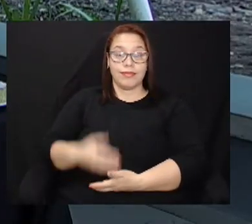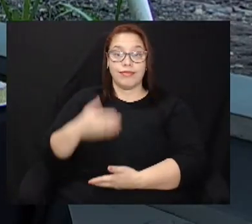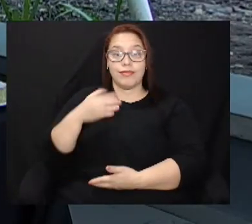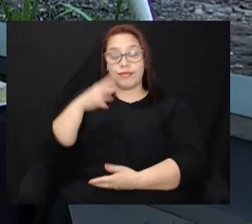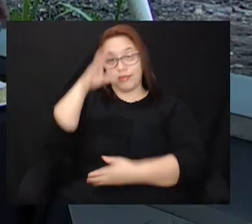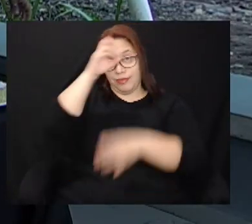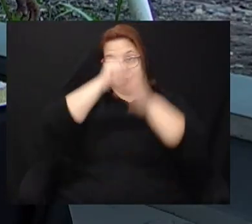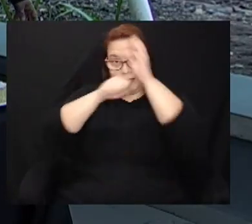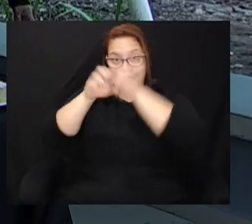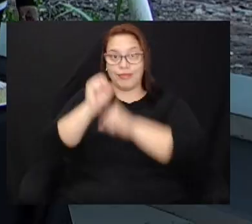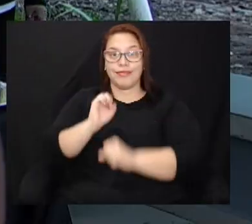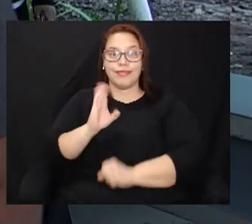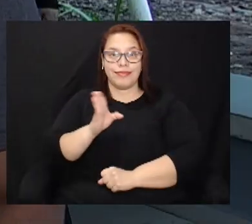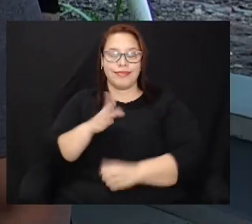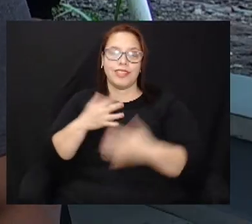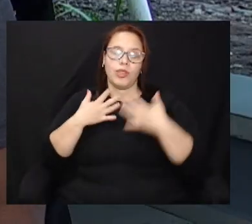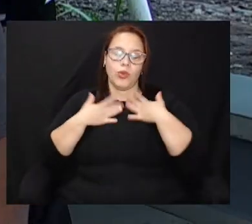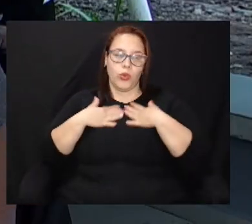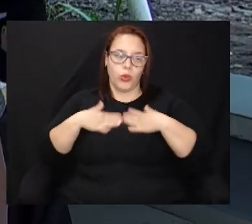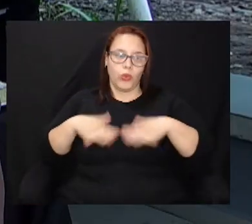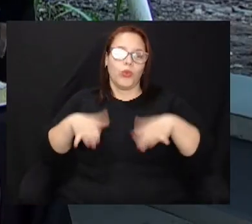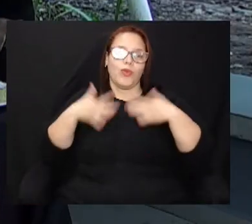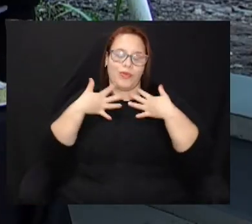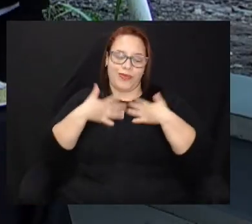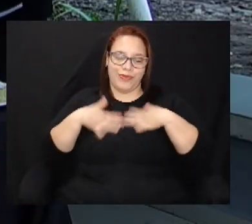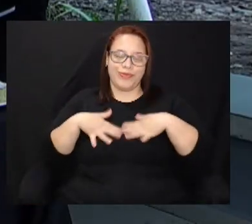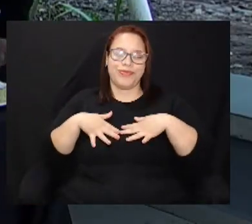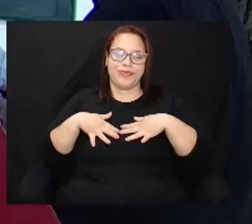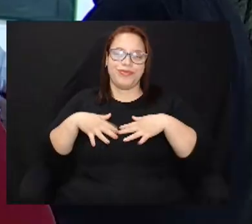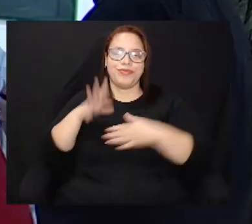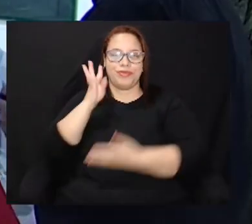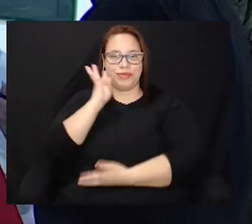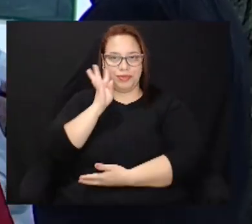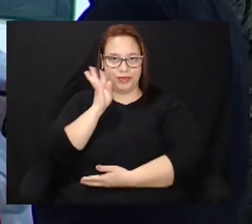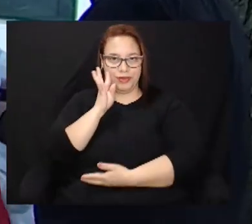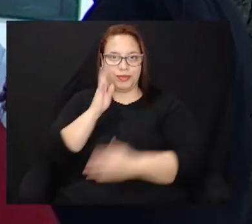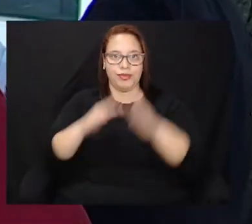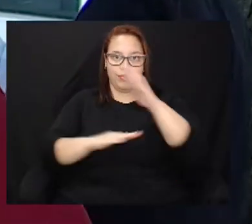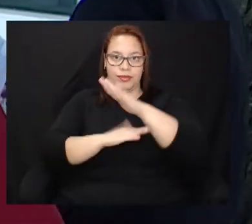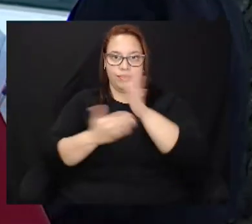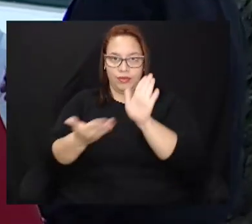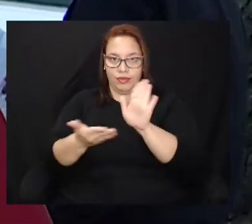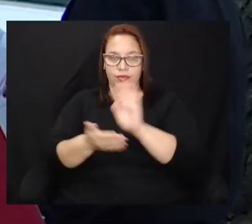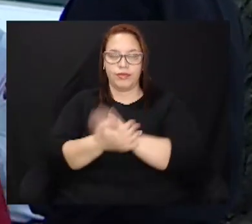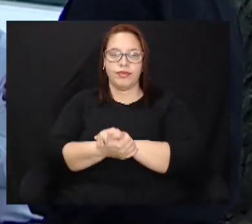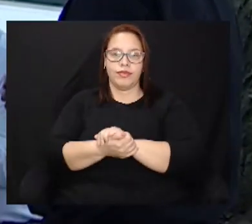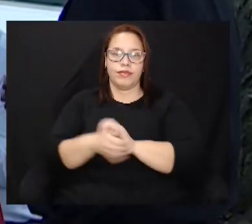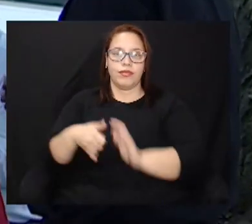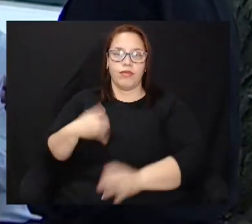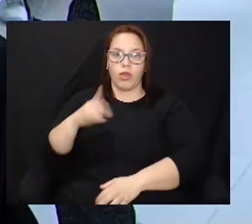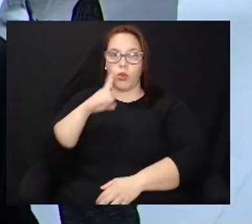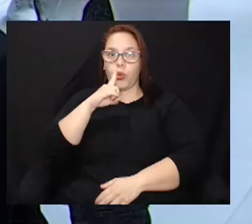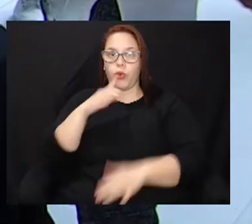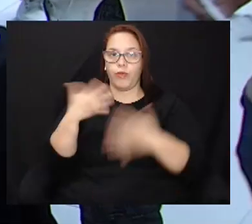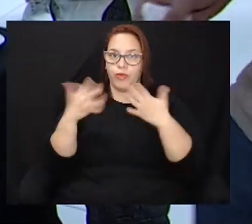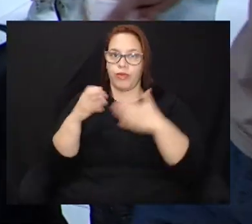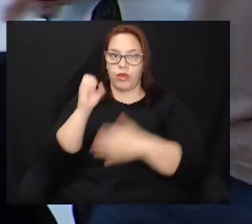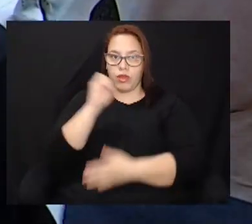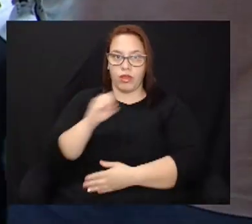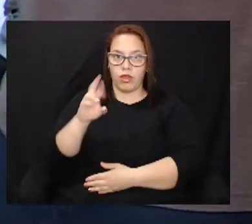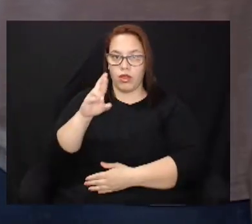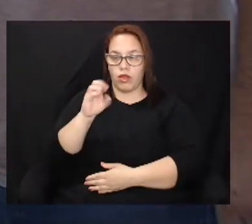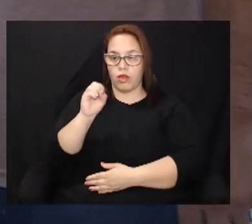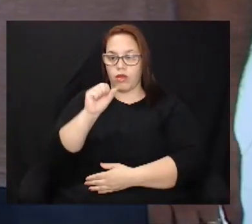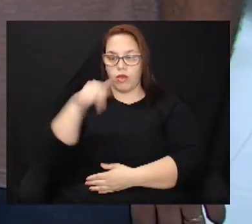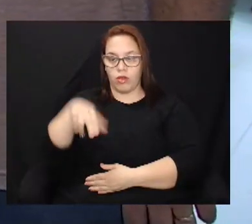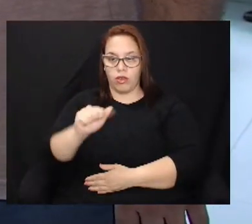aquela descontração, né? Então é um momento bem legal aí que a Câmara propõe. Uma das aniversariantes de outubro, Rossana Torres,